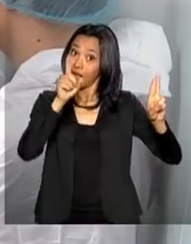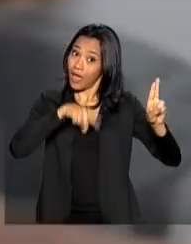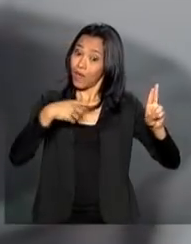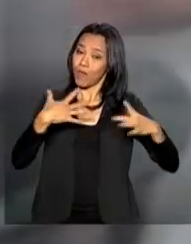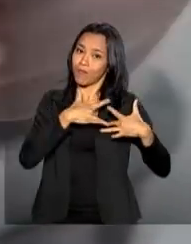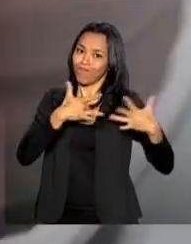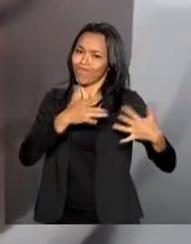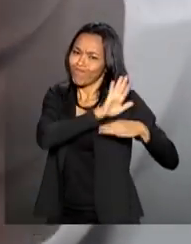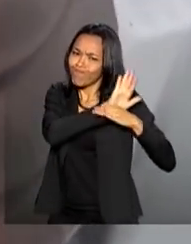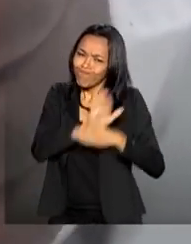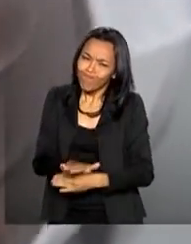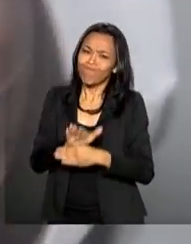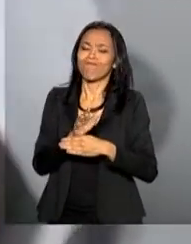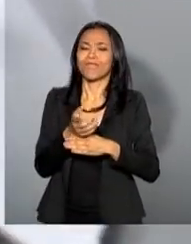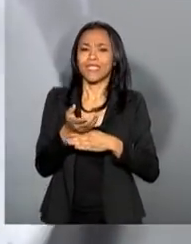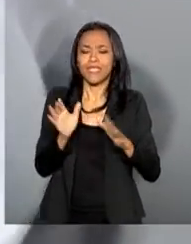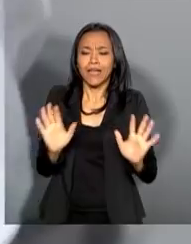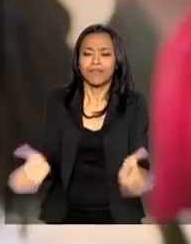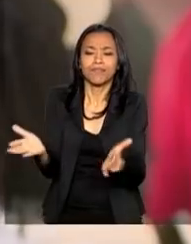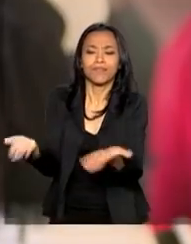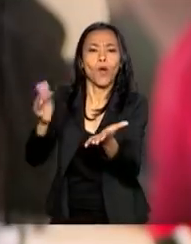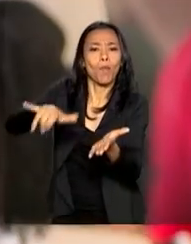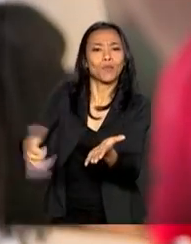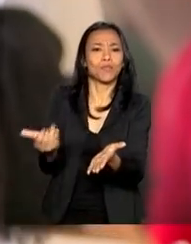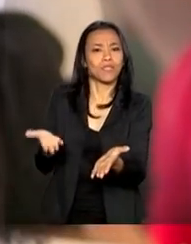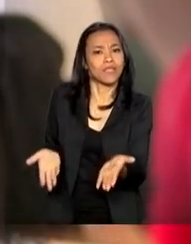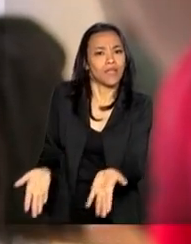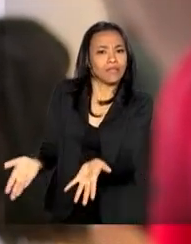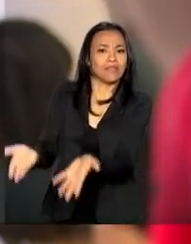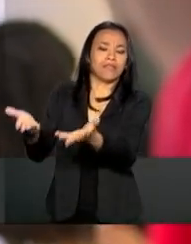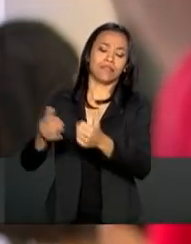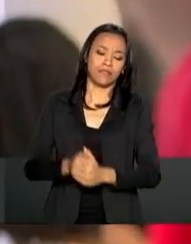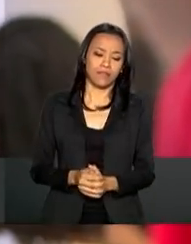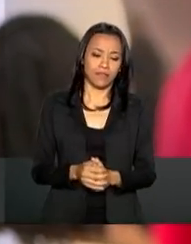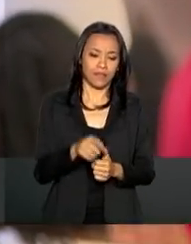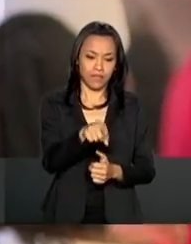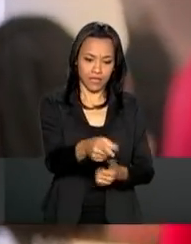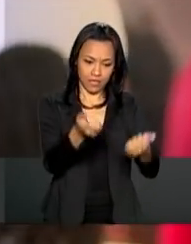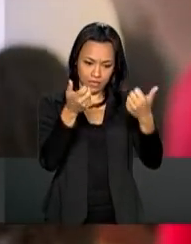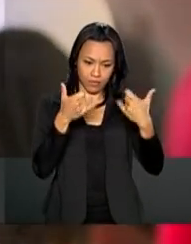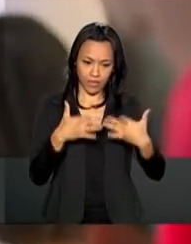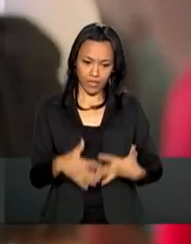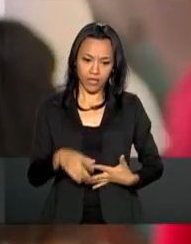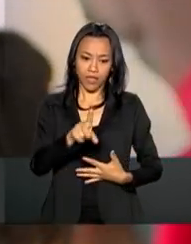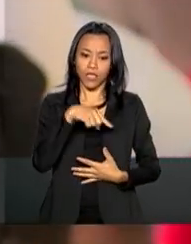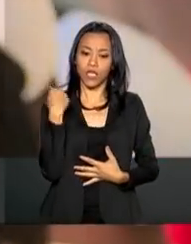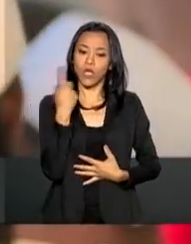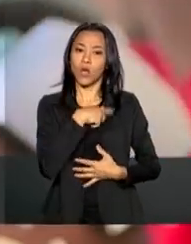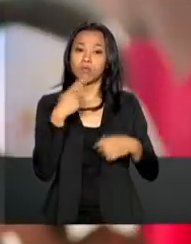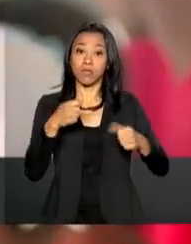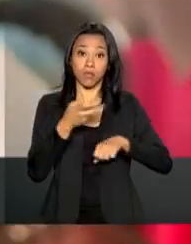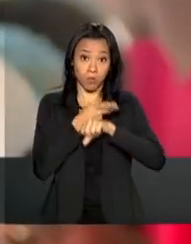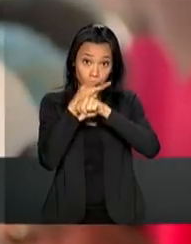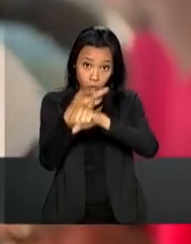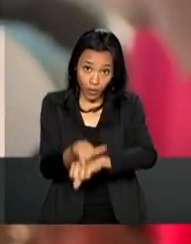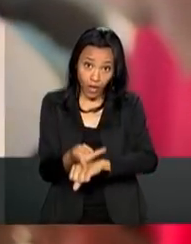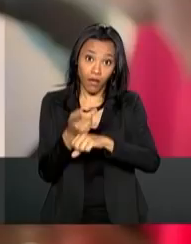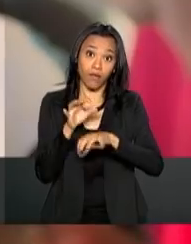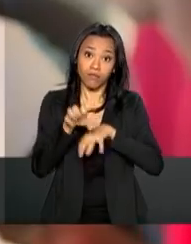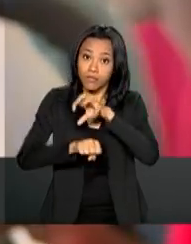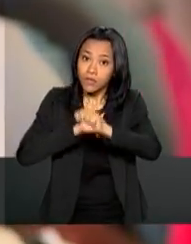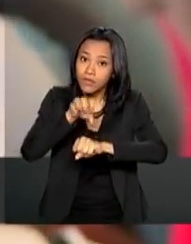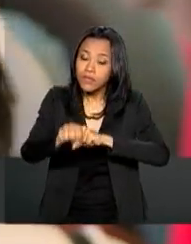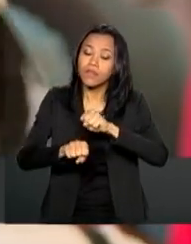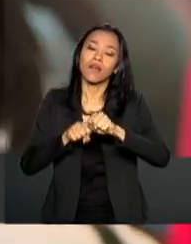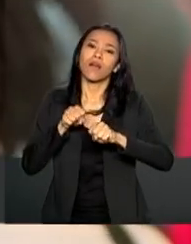internacional que multiplica oportunidades. Um indicador daquilo que a gente deve procurar, ir em busca. O